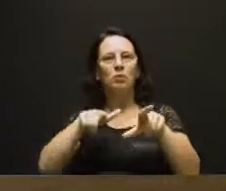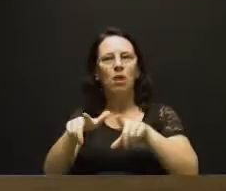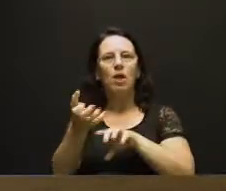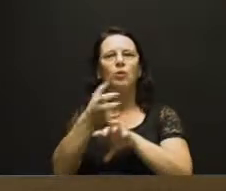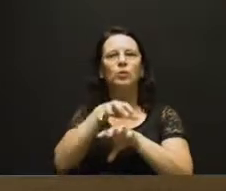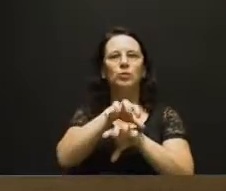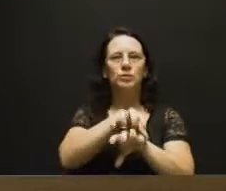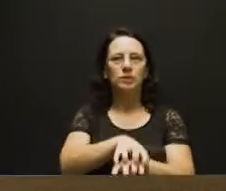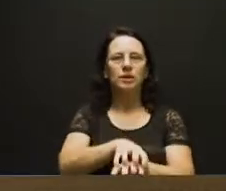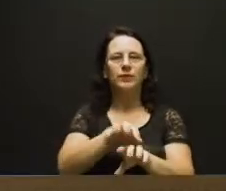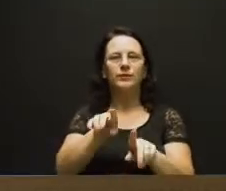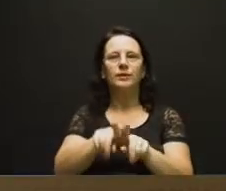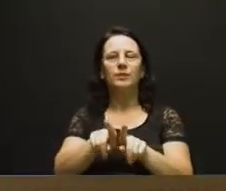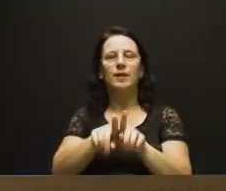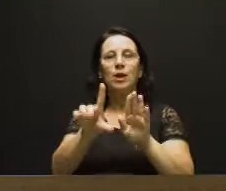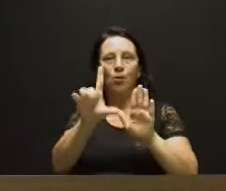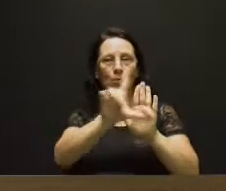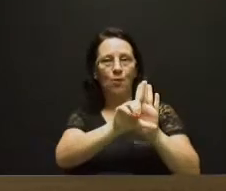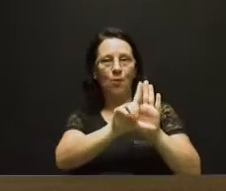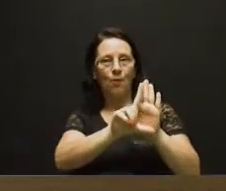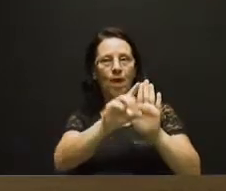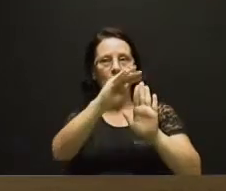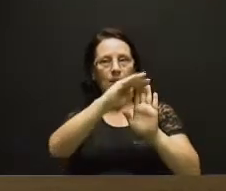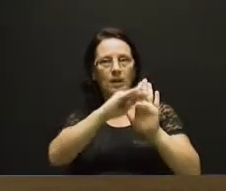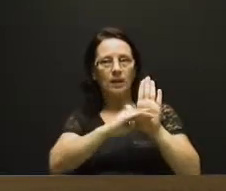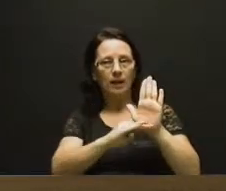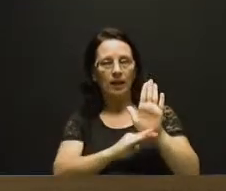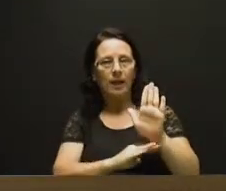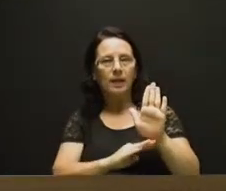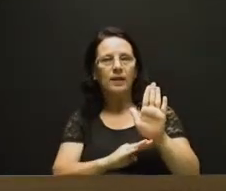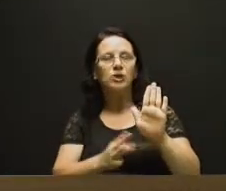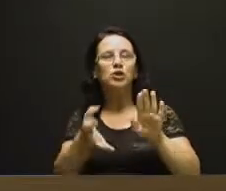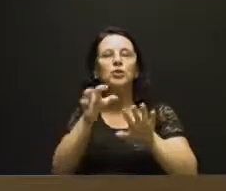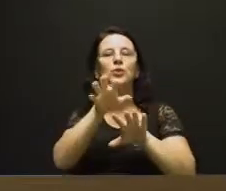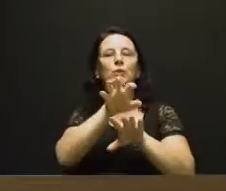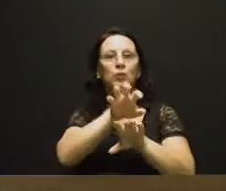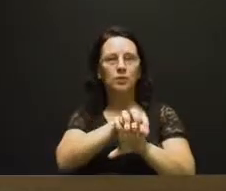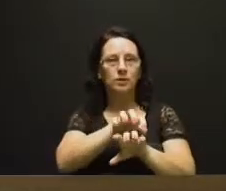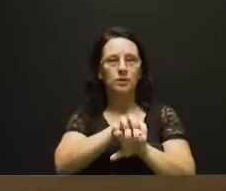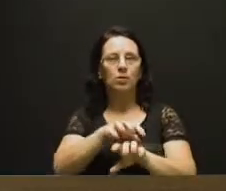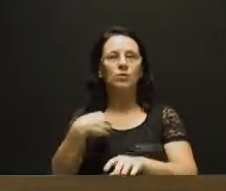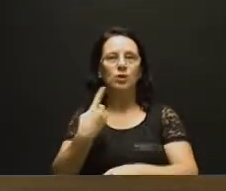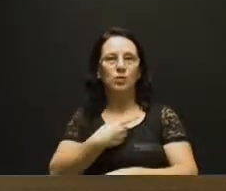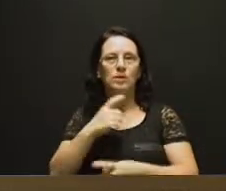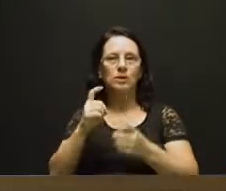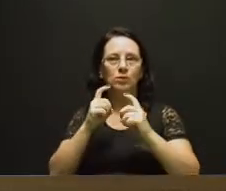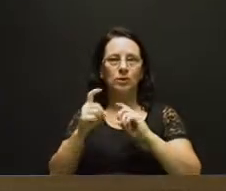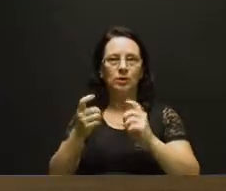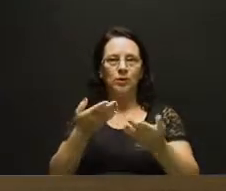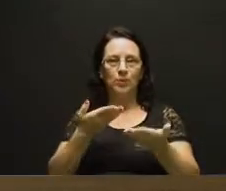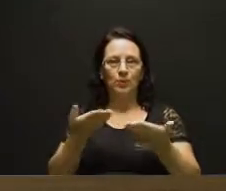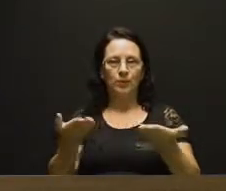assim como a lei a lei brasileira de inclusão agora que é o foco da nossa audiência é a borda